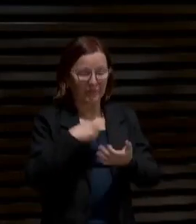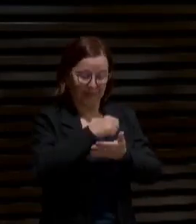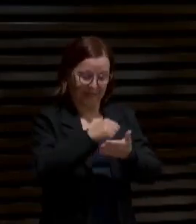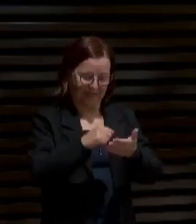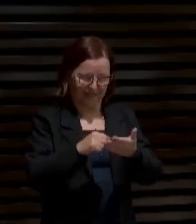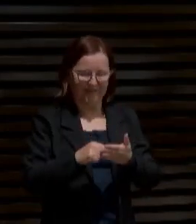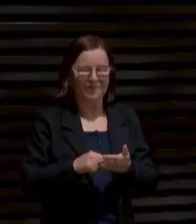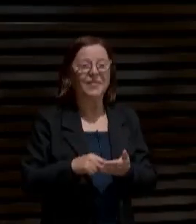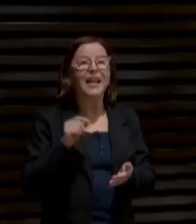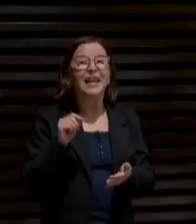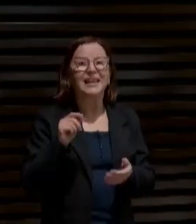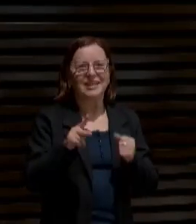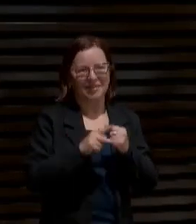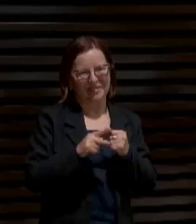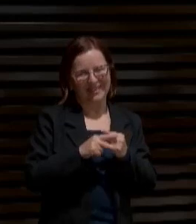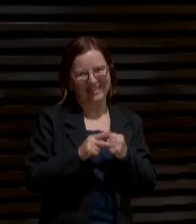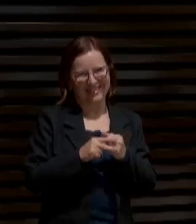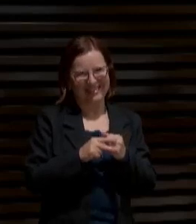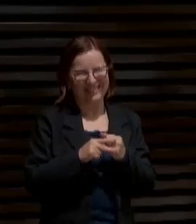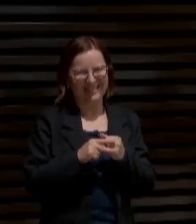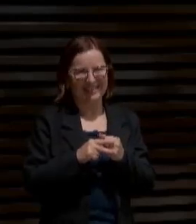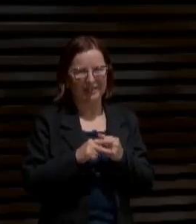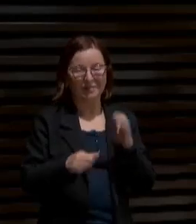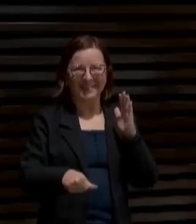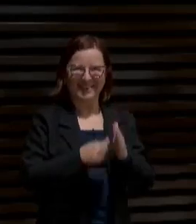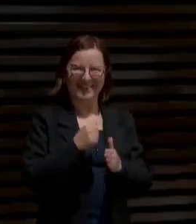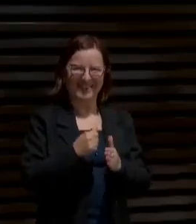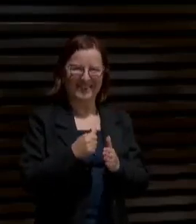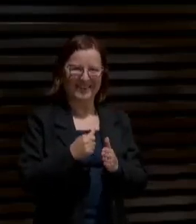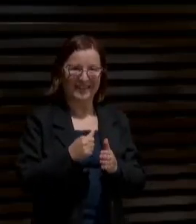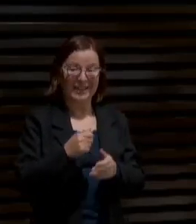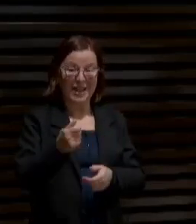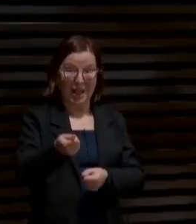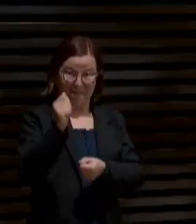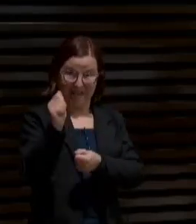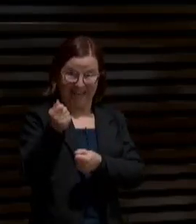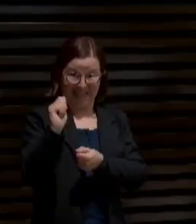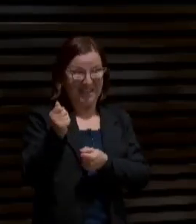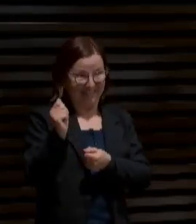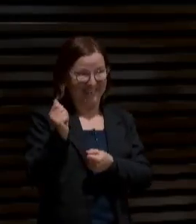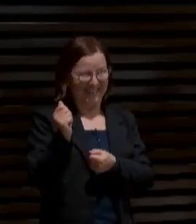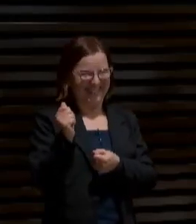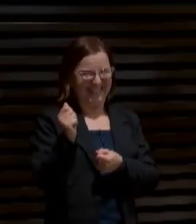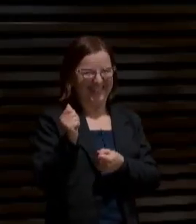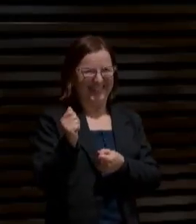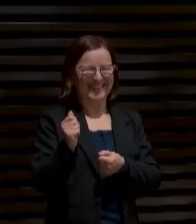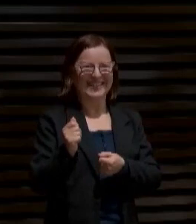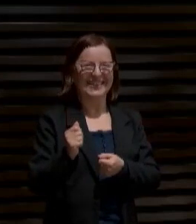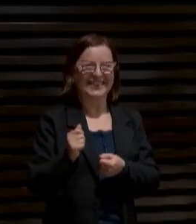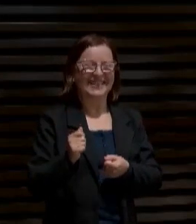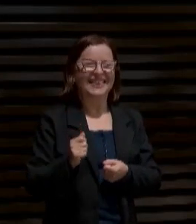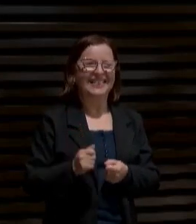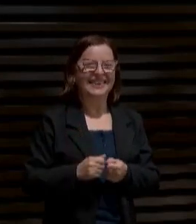de quem foi Pedro eu escrevi aqui ó primeiro pescador pelo que a gente atende a formação